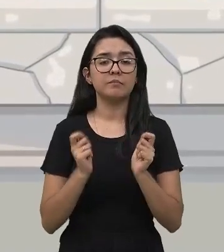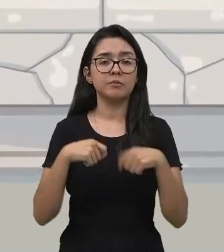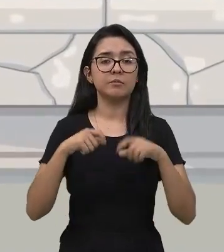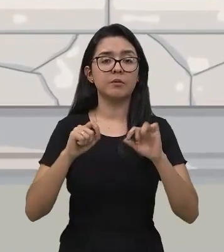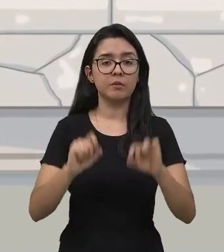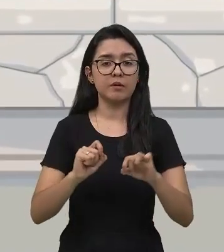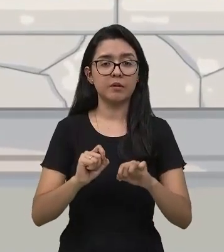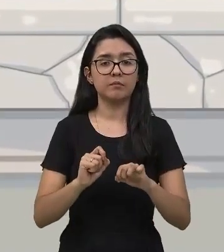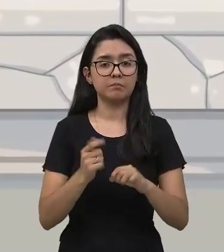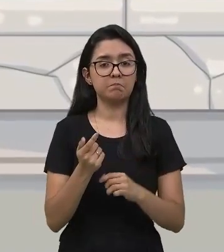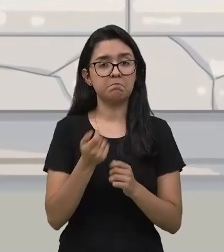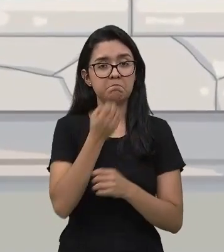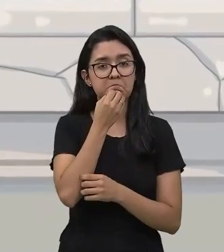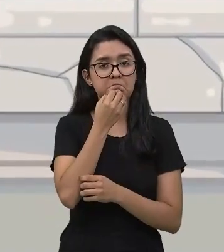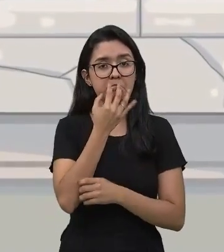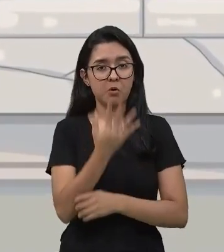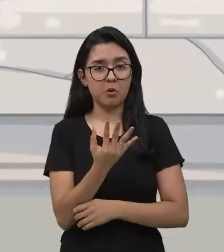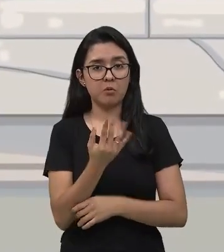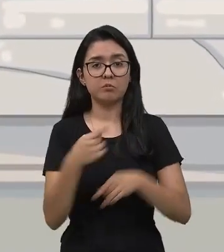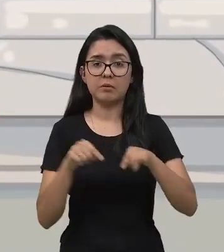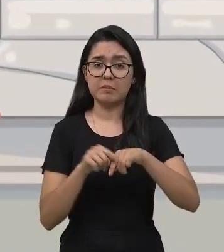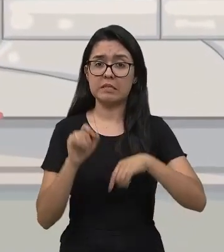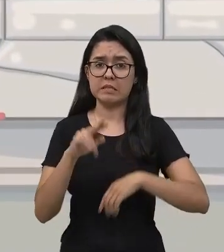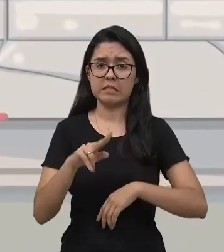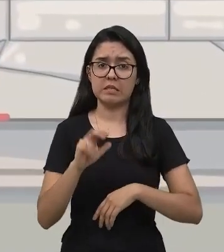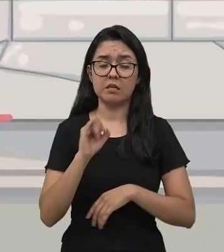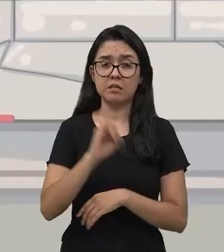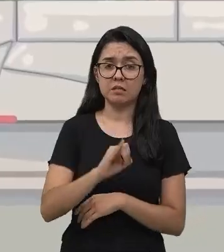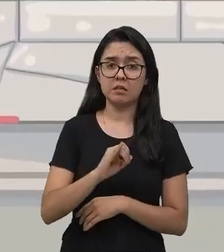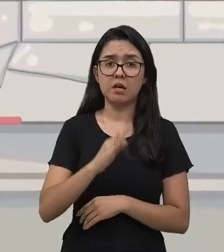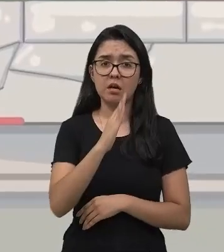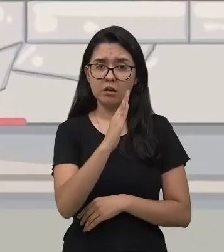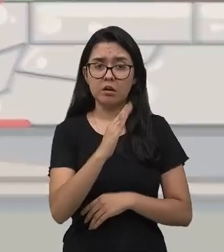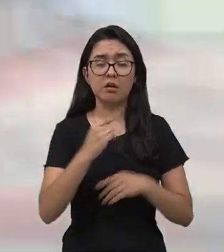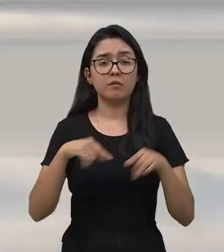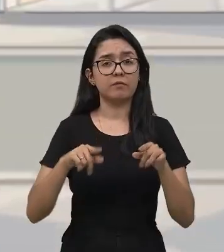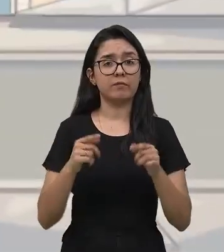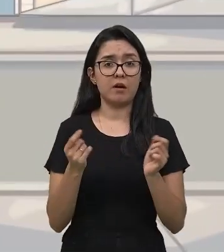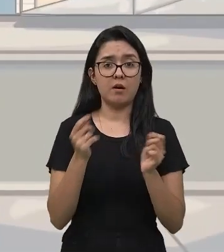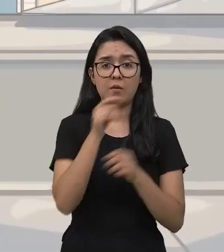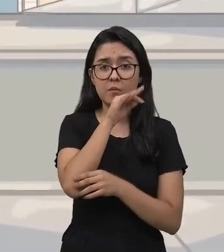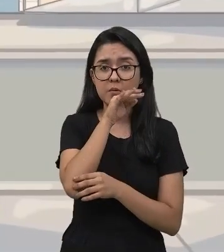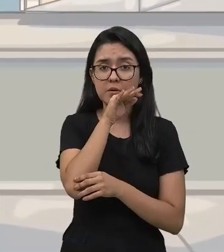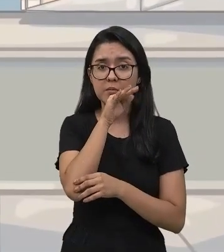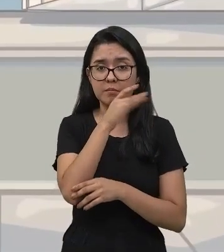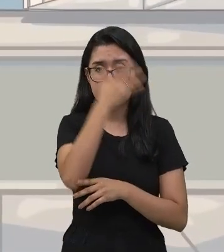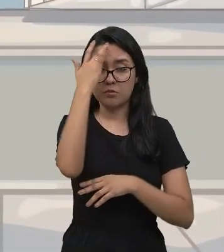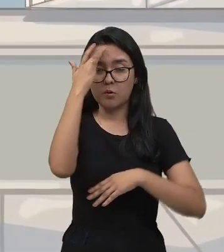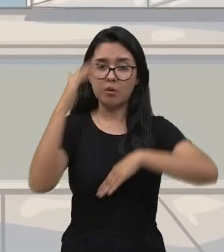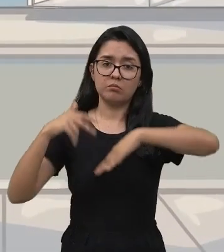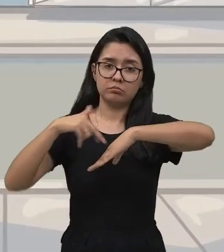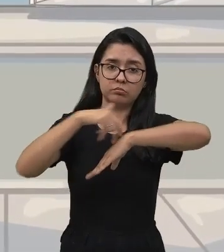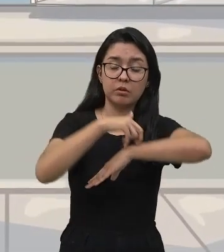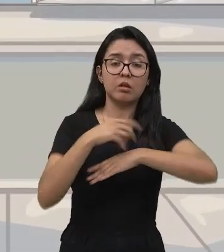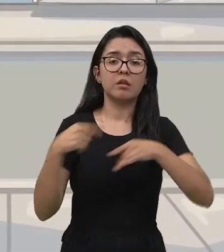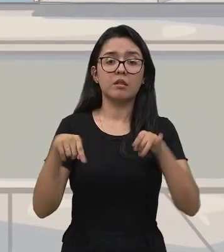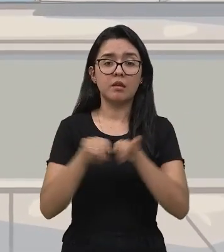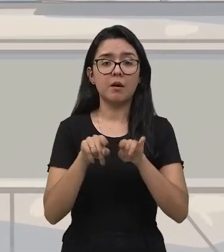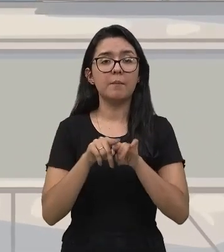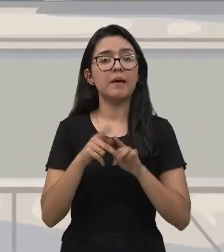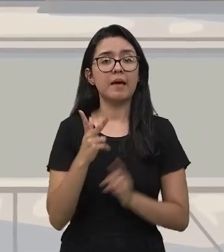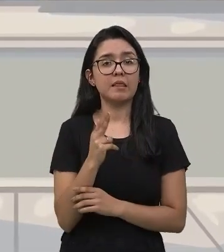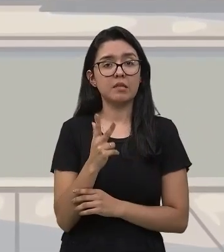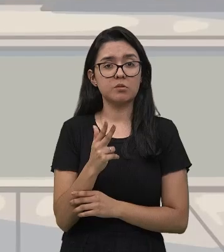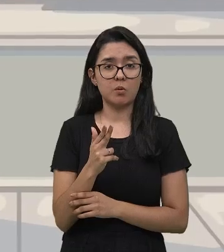funcionalidade. Ângulos muito íngremes podem dificultar a subida. A abertura da tesoura é um ângulo que varia